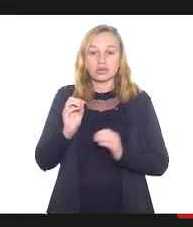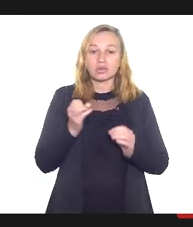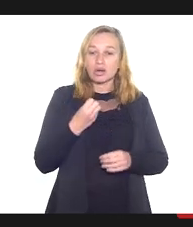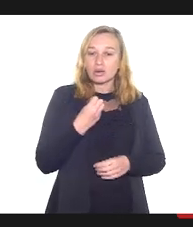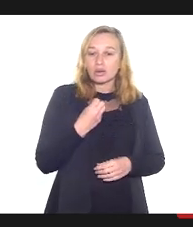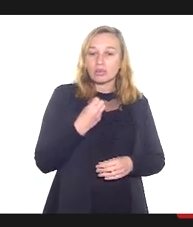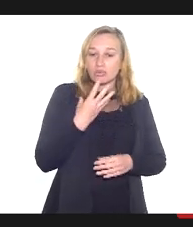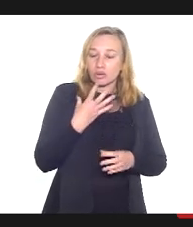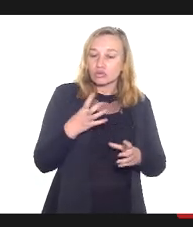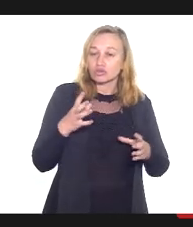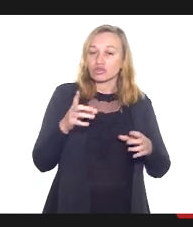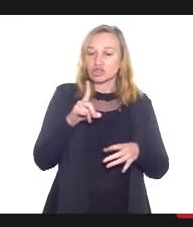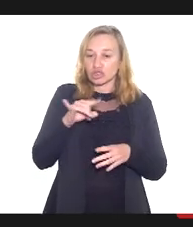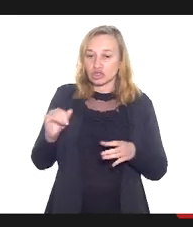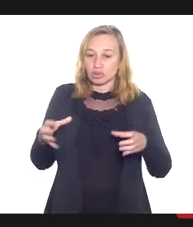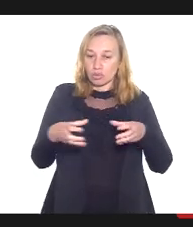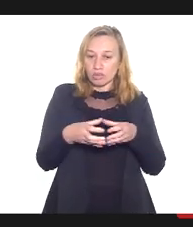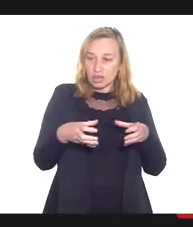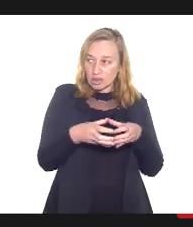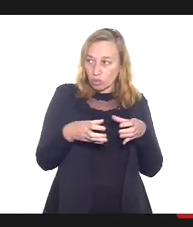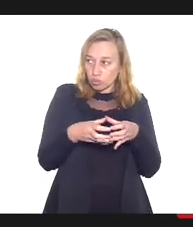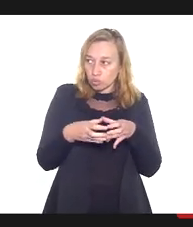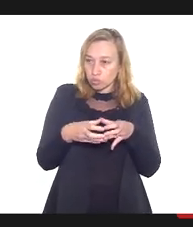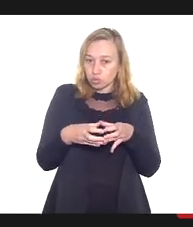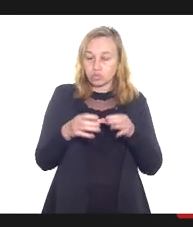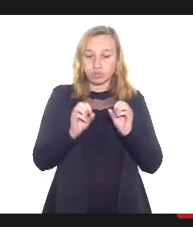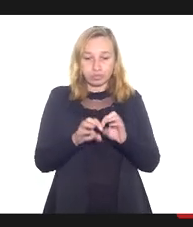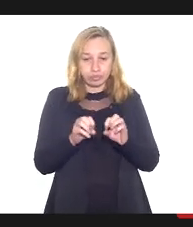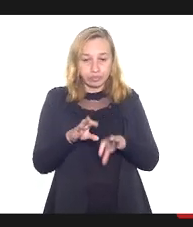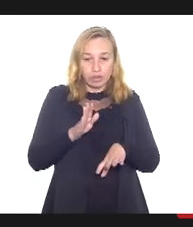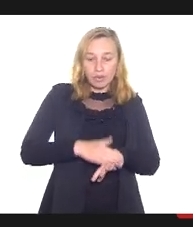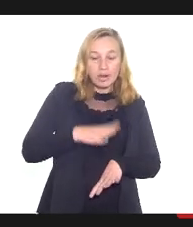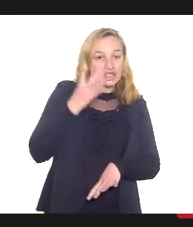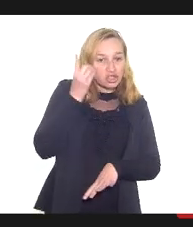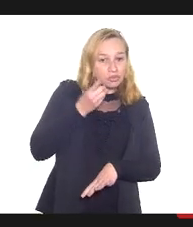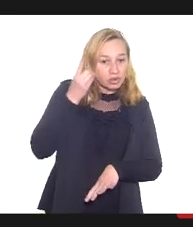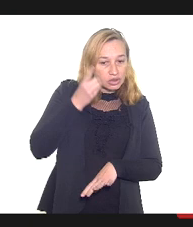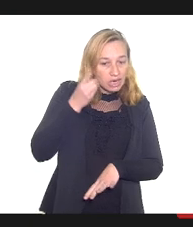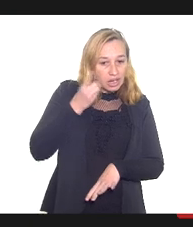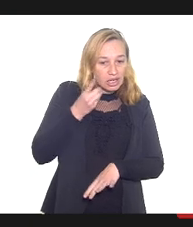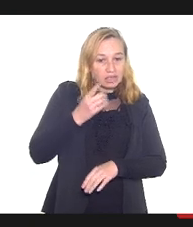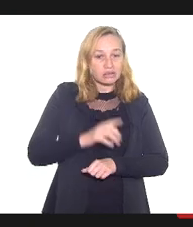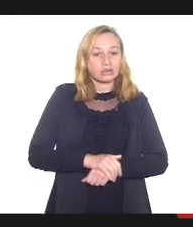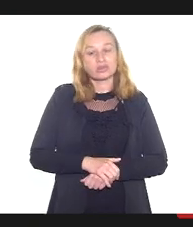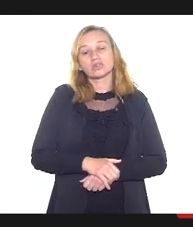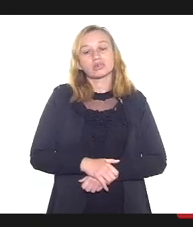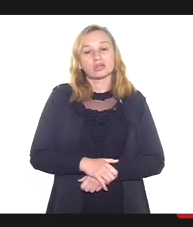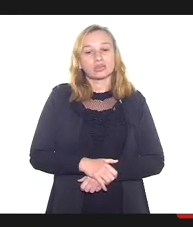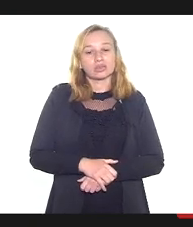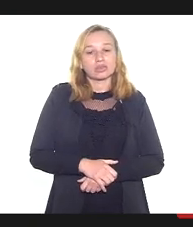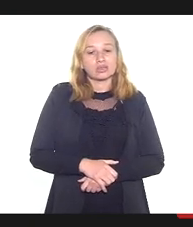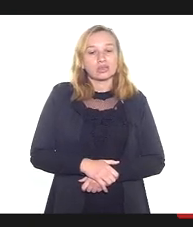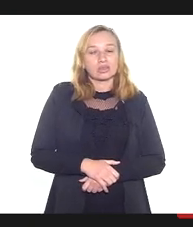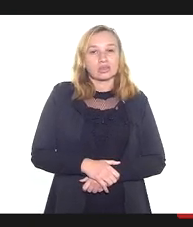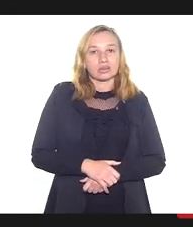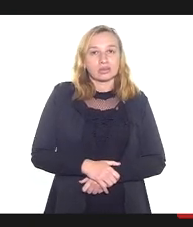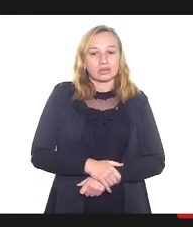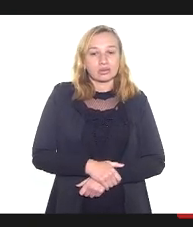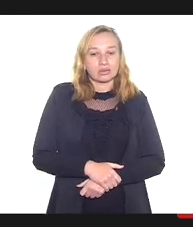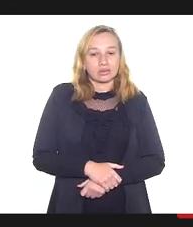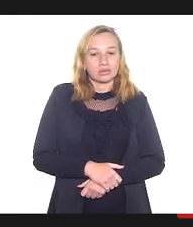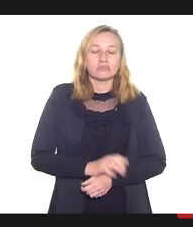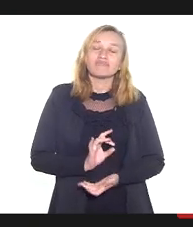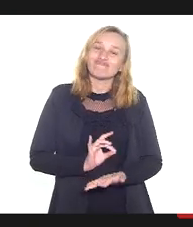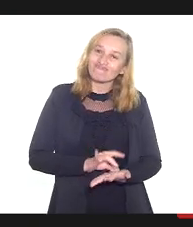de Educação e aos demais deputados dessa importante comissão na figura do deputado Serafini.